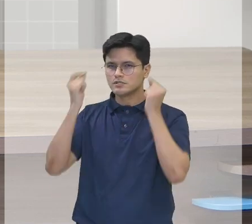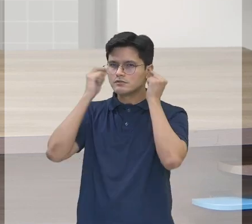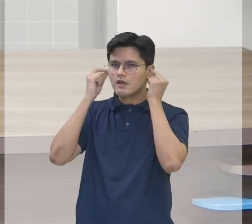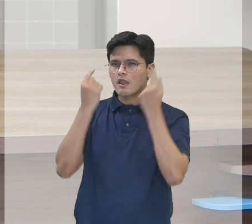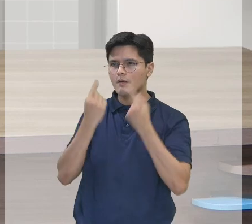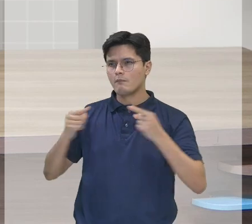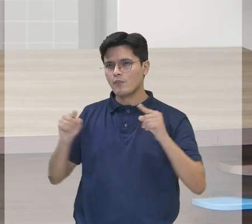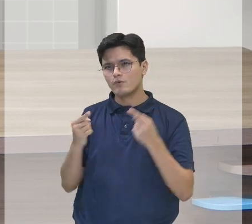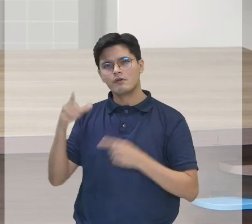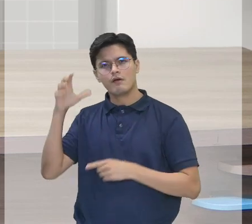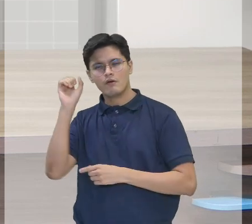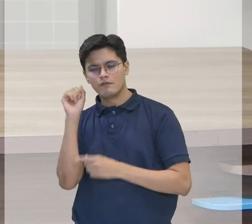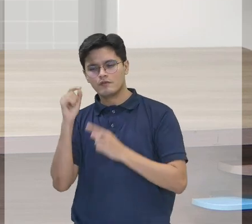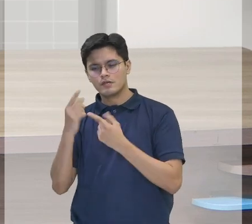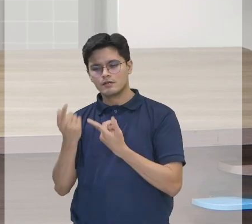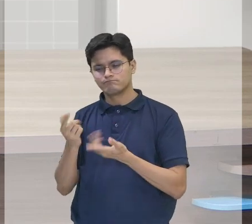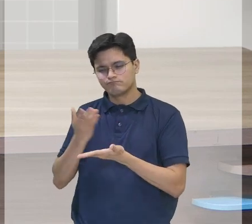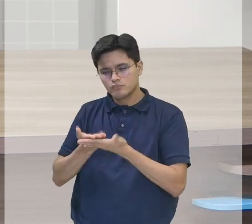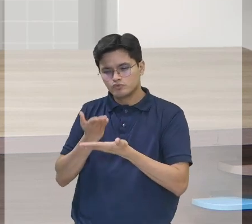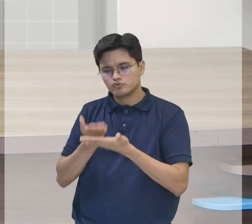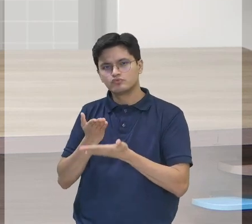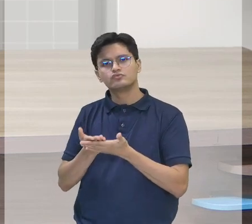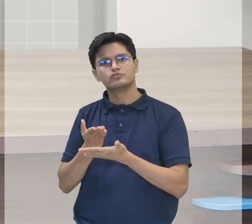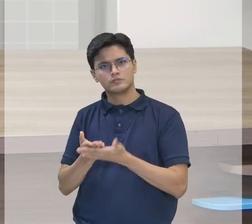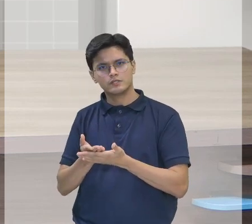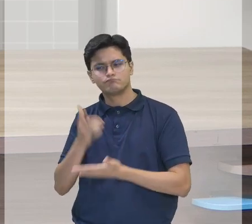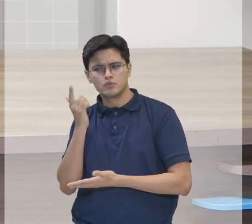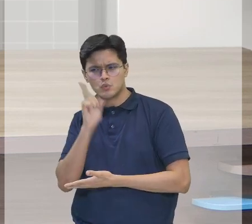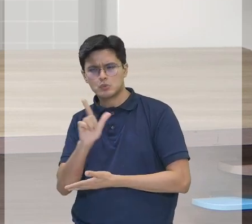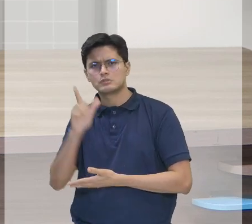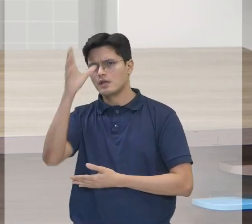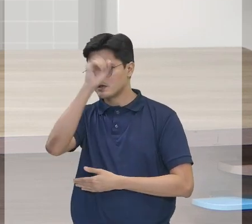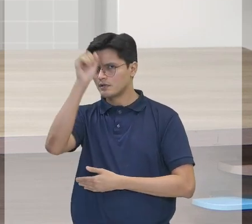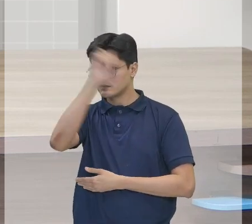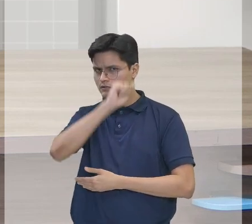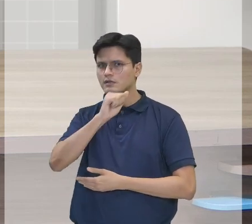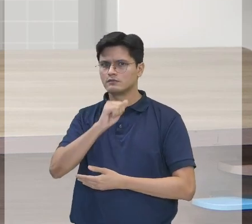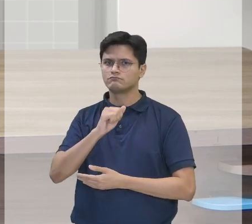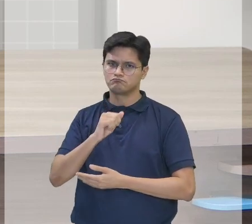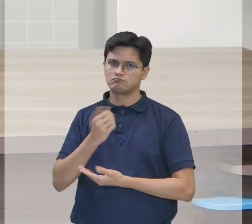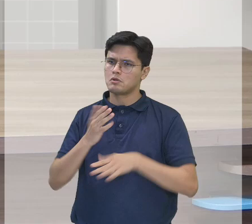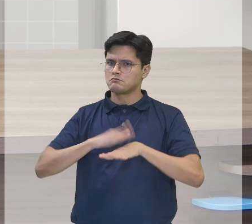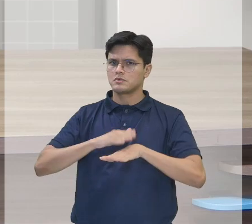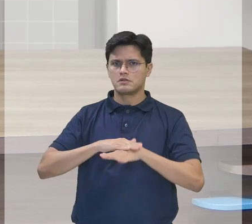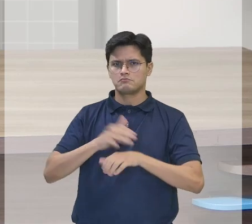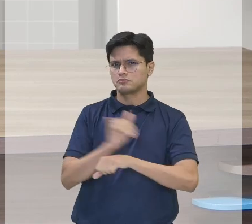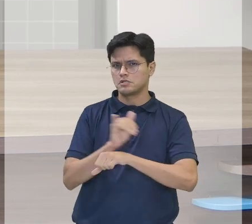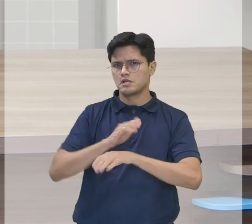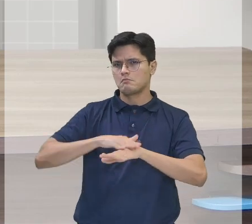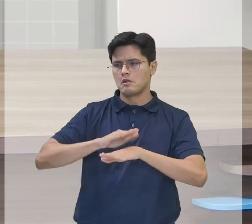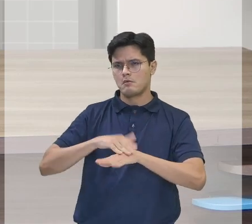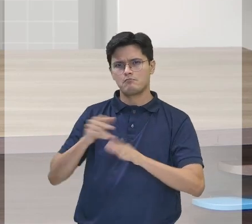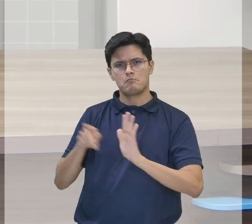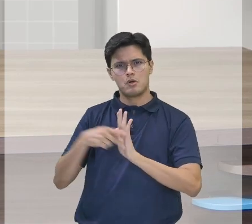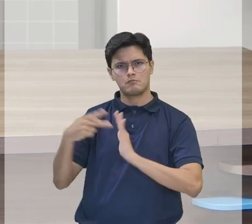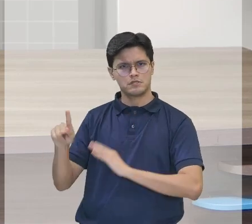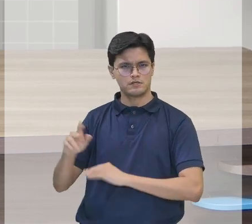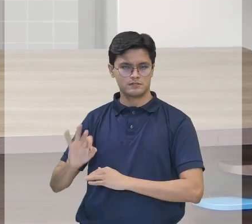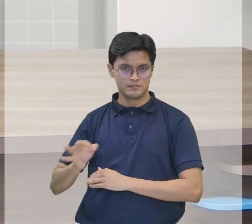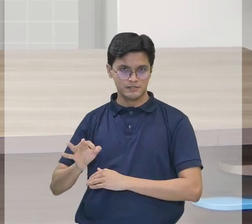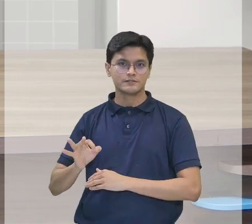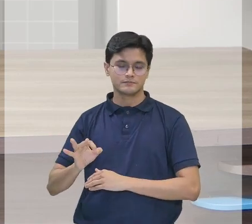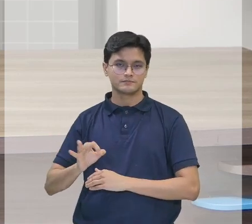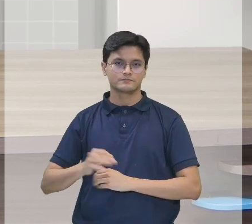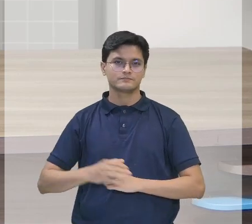ali ela consegue, né? É um comportamento que ela emprega, é uma estratégia que ela diz assim, não, para eu aprender eu tenho que estar